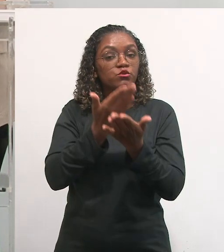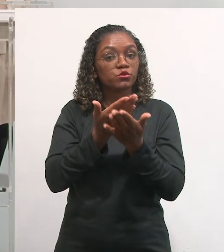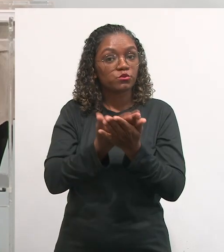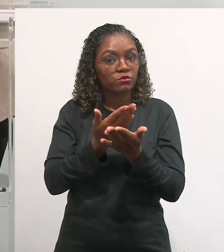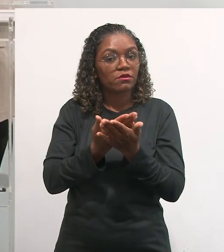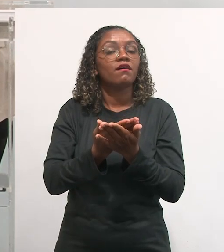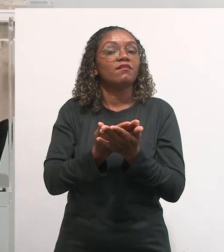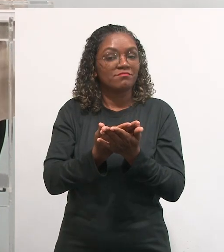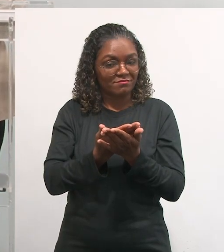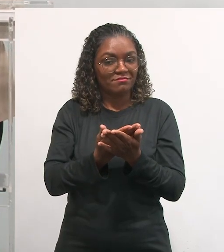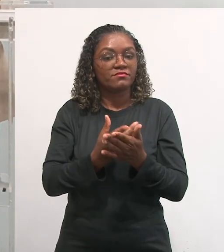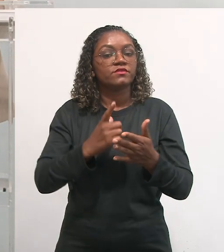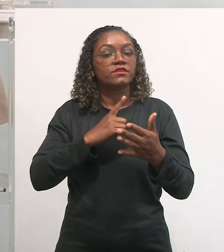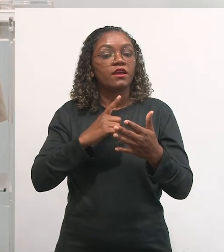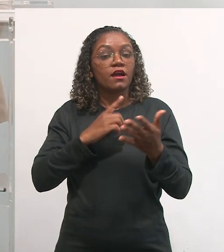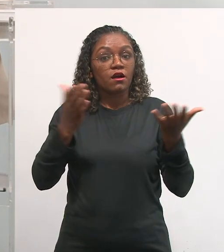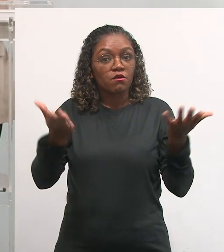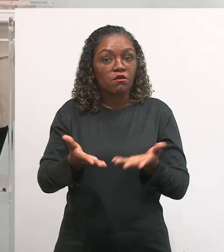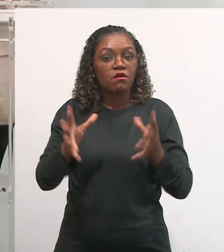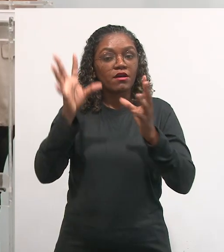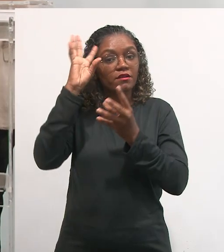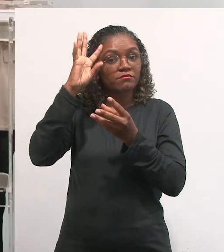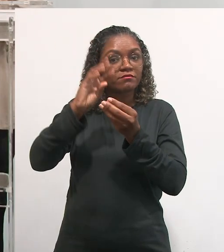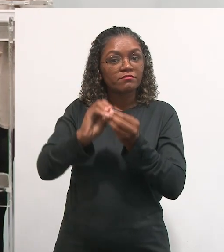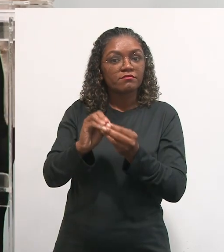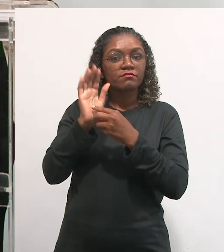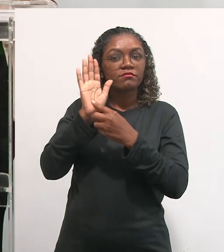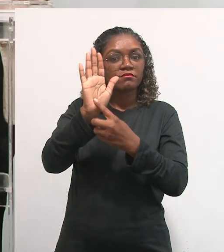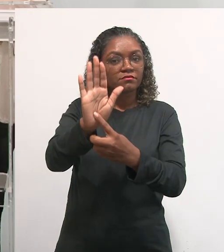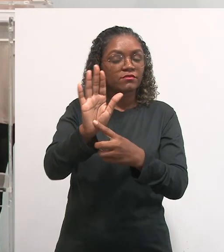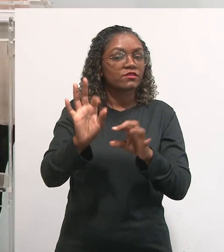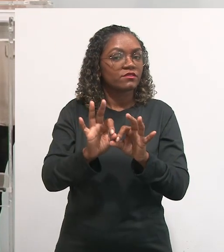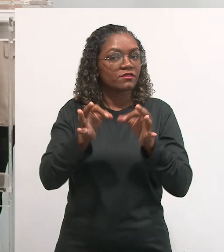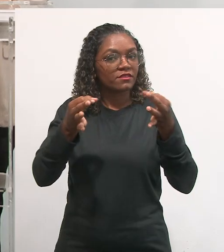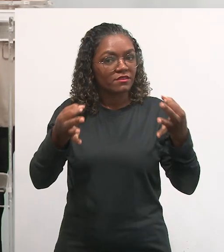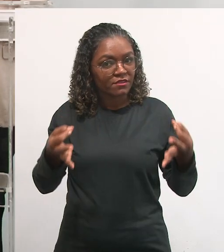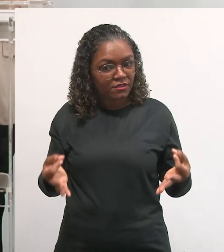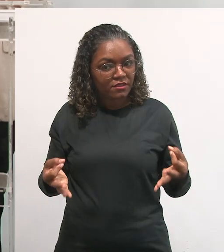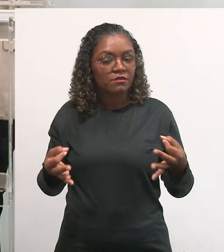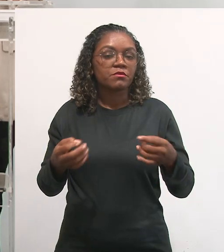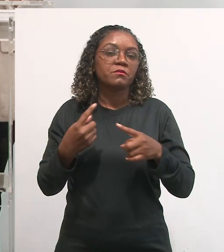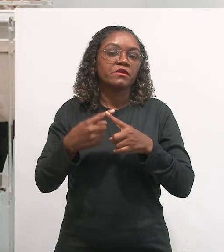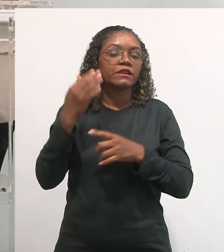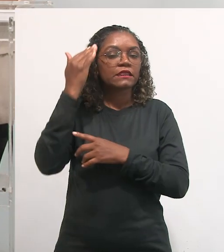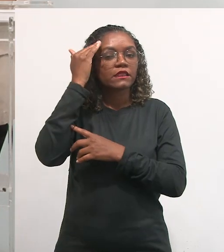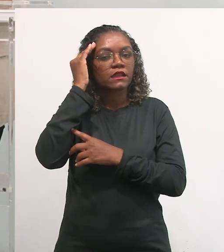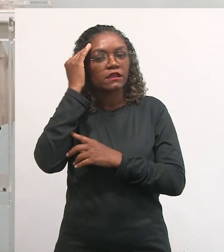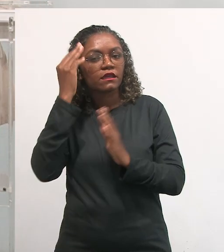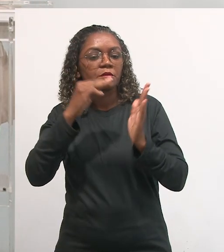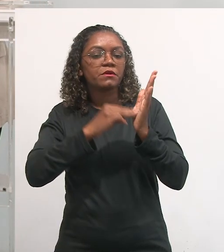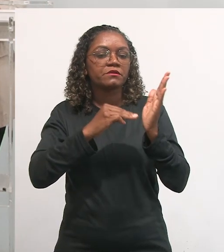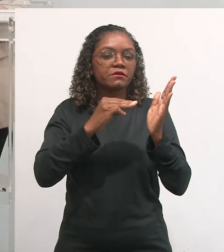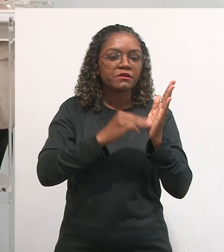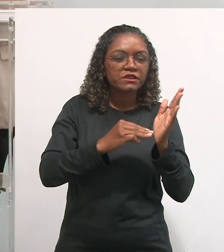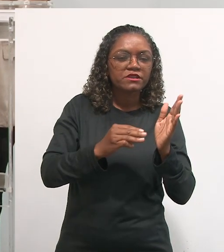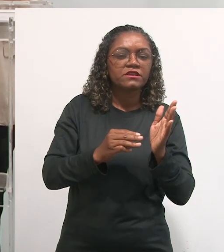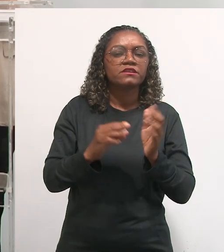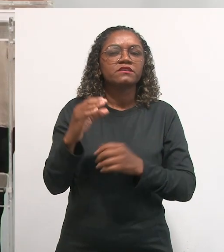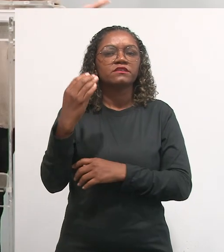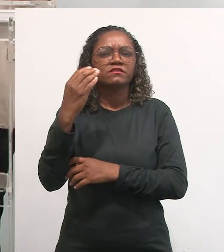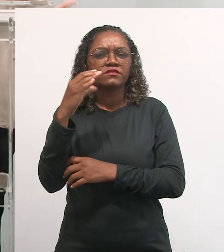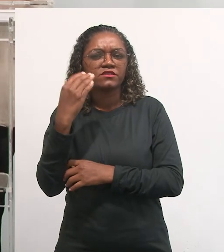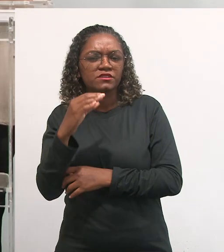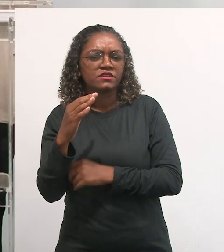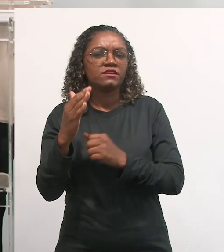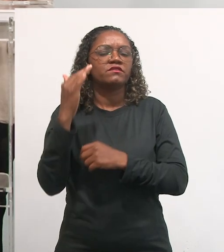aqui os pontos mais relevantes para que você entenda o que é a metodologia da pesquisa científica para que você consiga entender toda essa